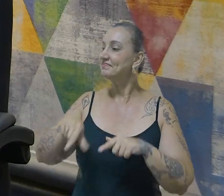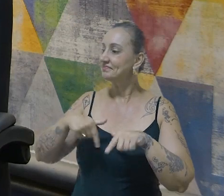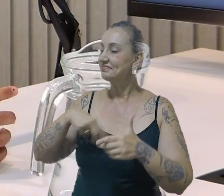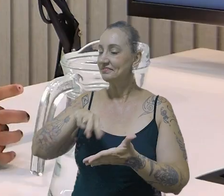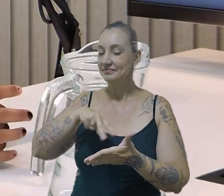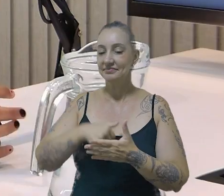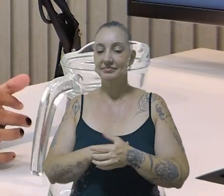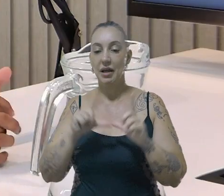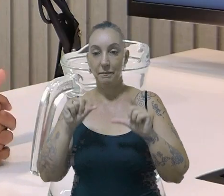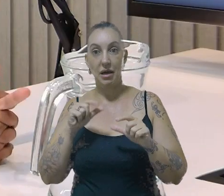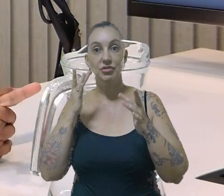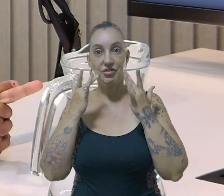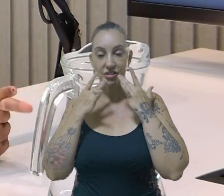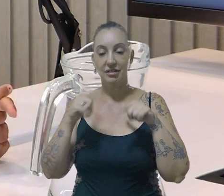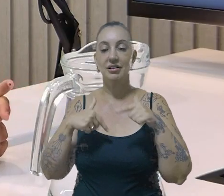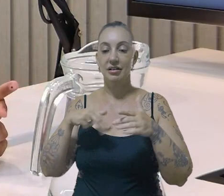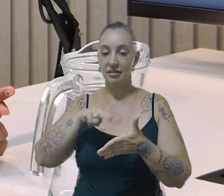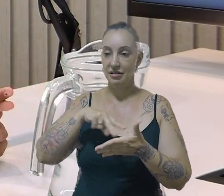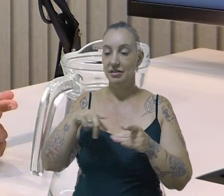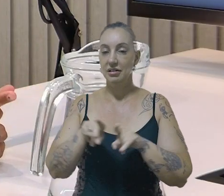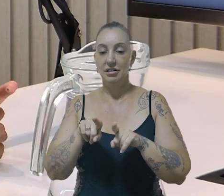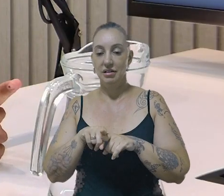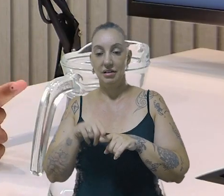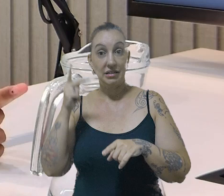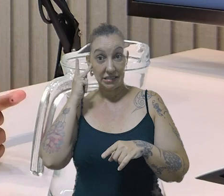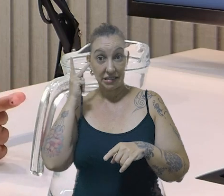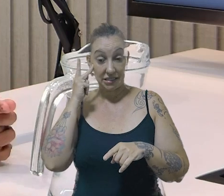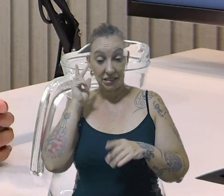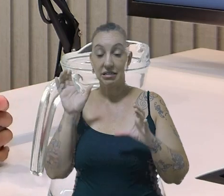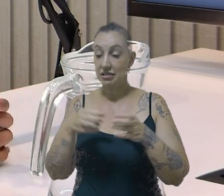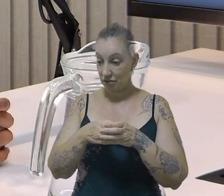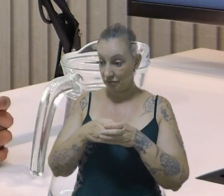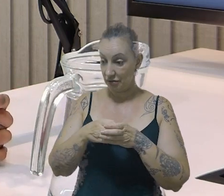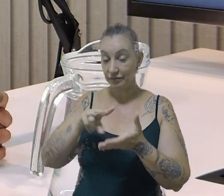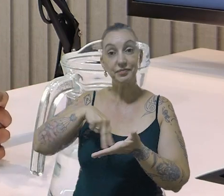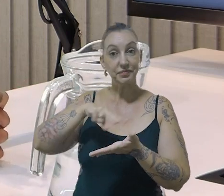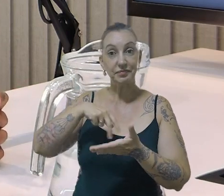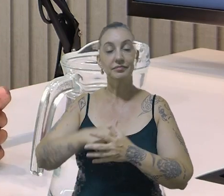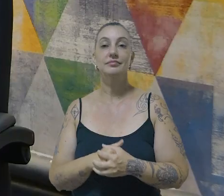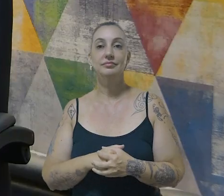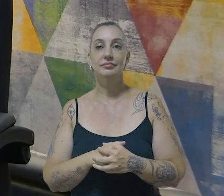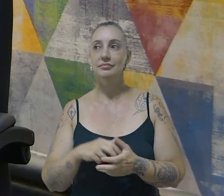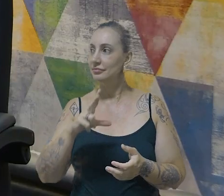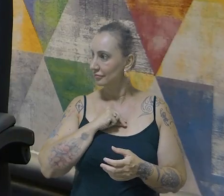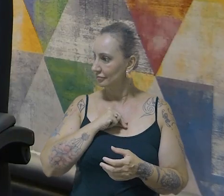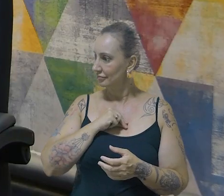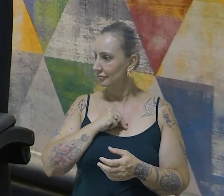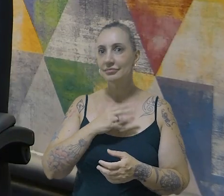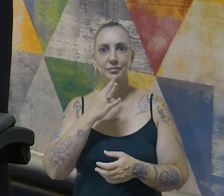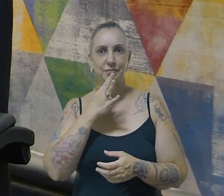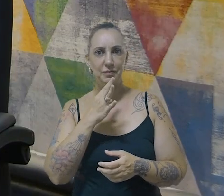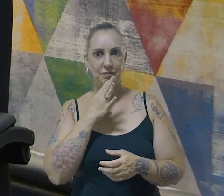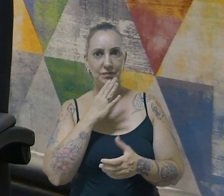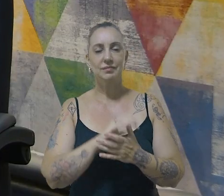bem menos que teatro mas eu trabalho com dança é mas com a São Paulo companhia de dança né com a São Paulo compania de dança é Nossa super reconhecida